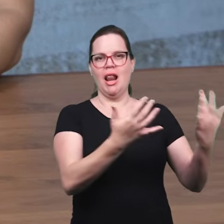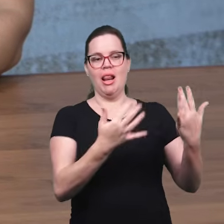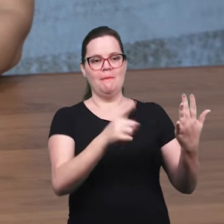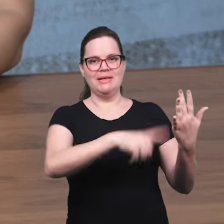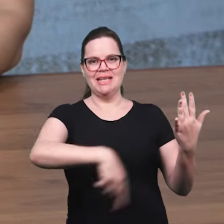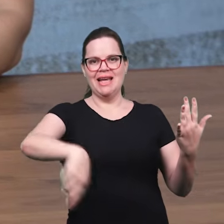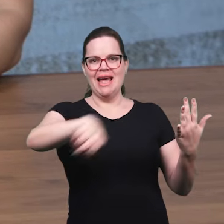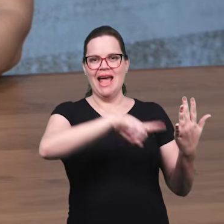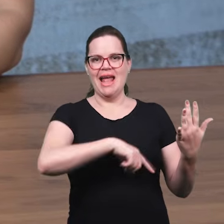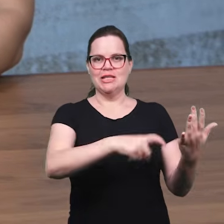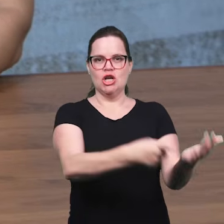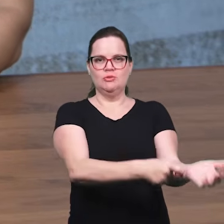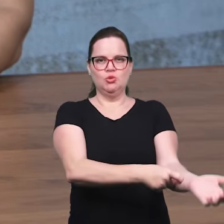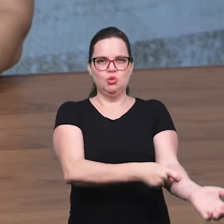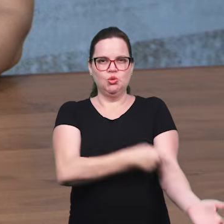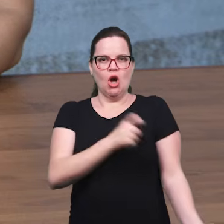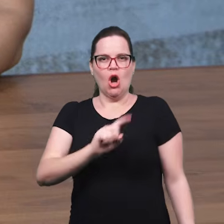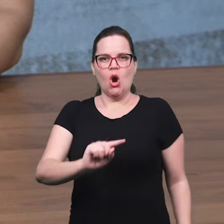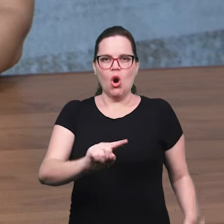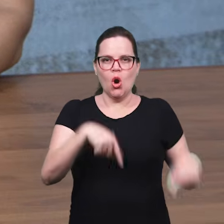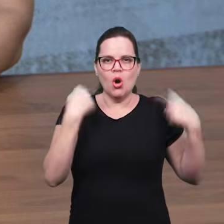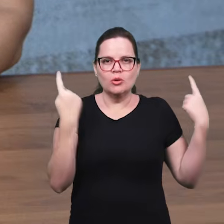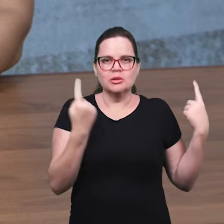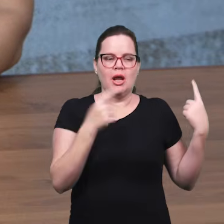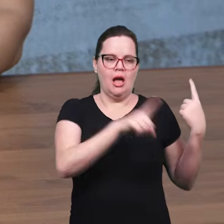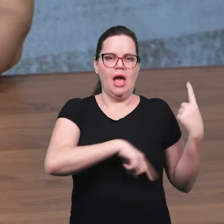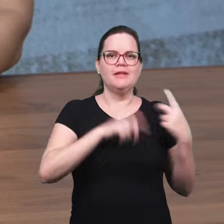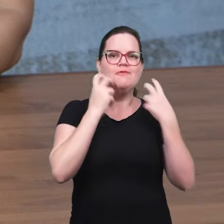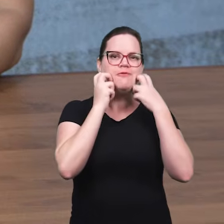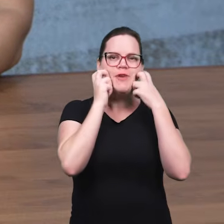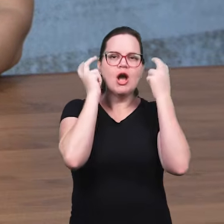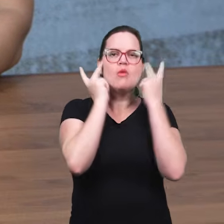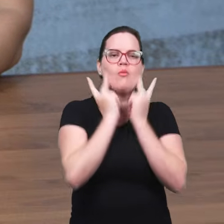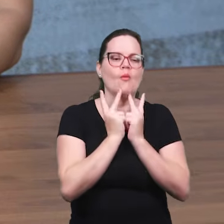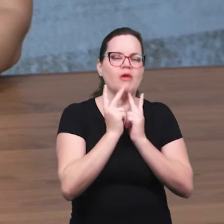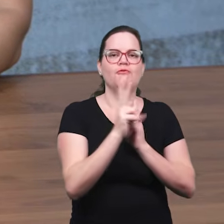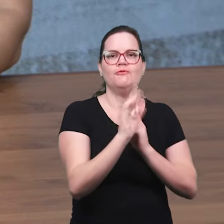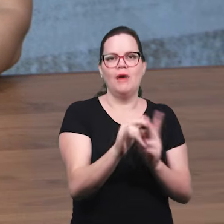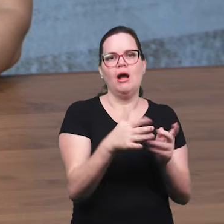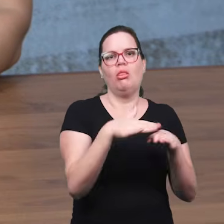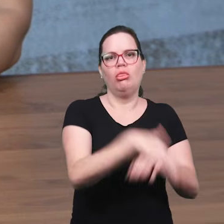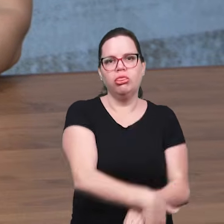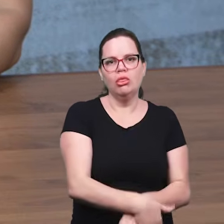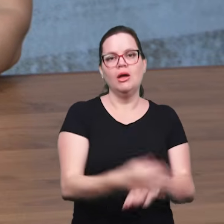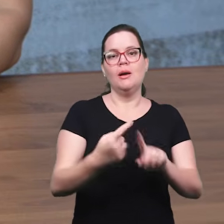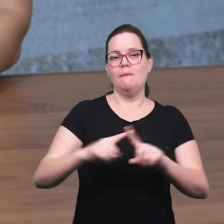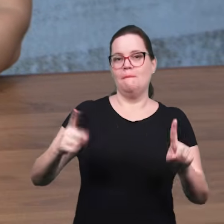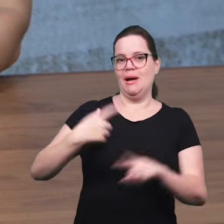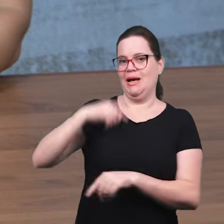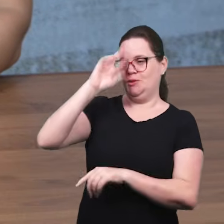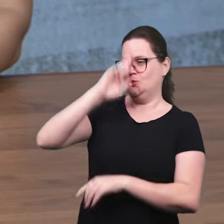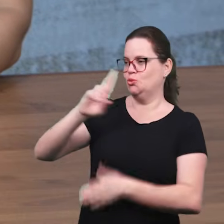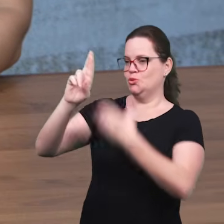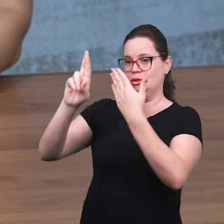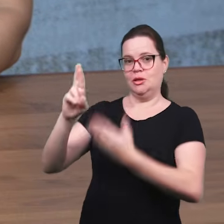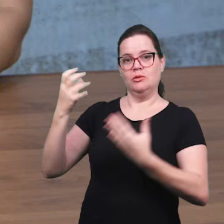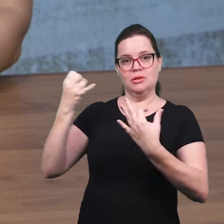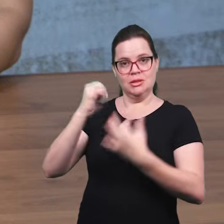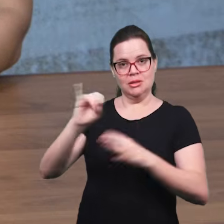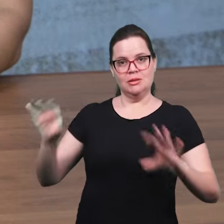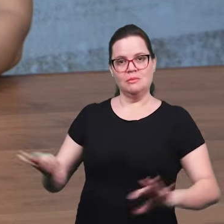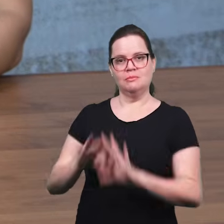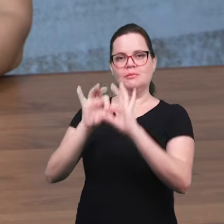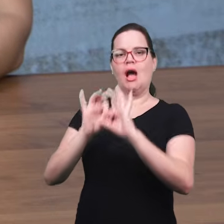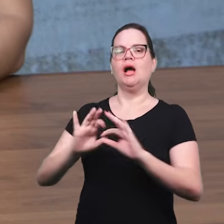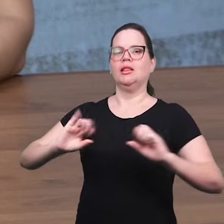que se irritarem contra ele. Mas no Senhor será justificada e se